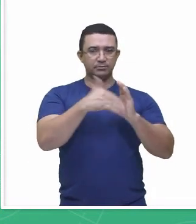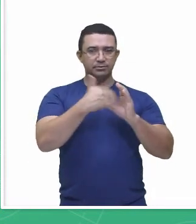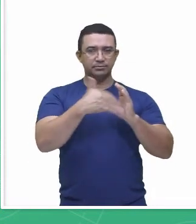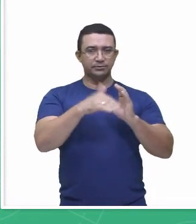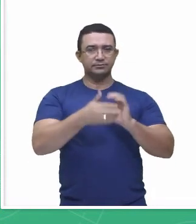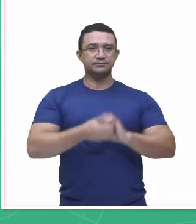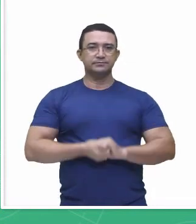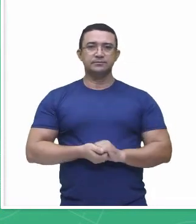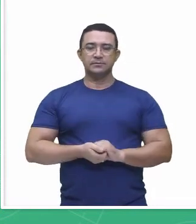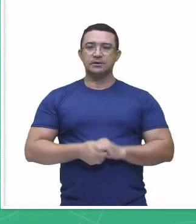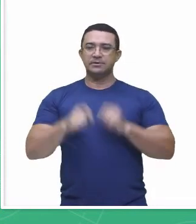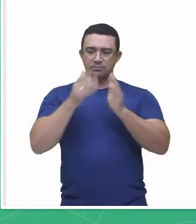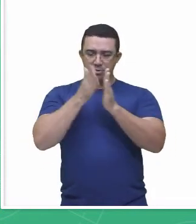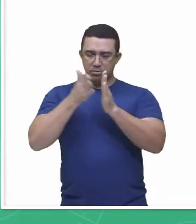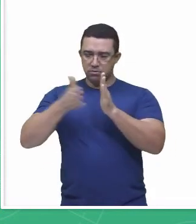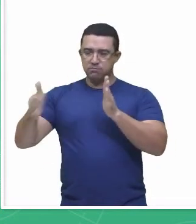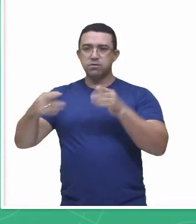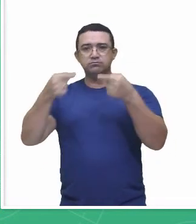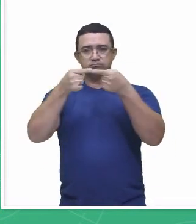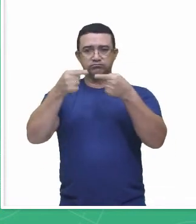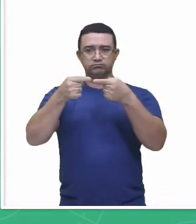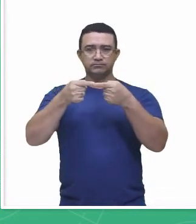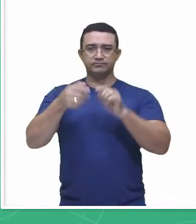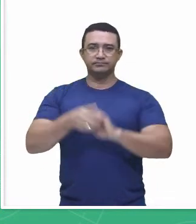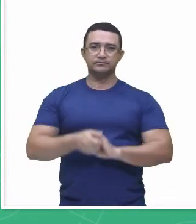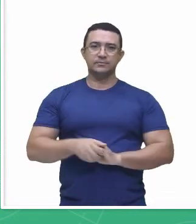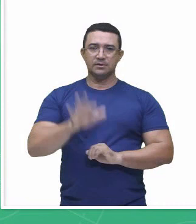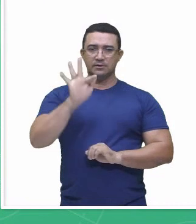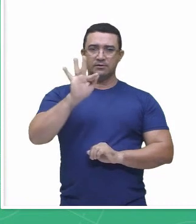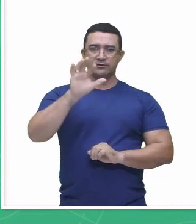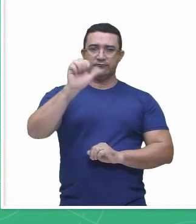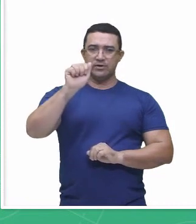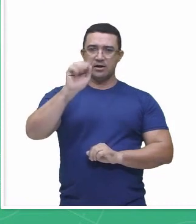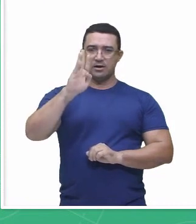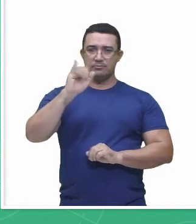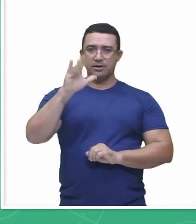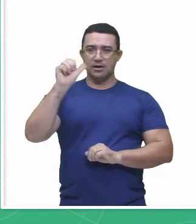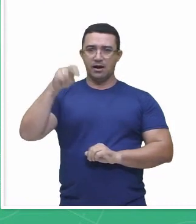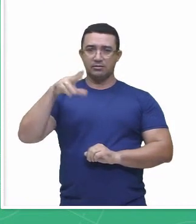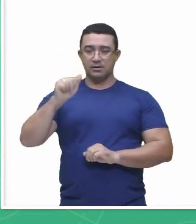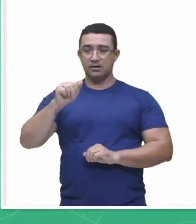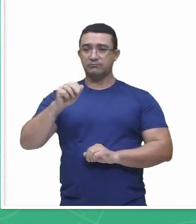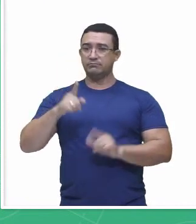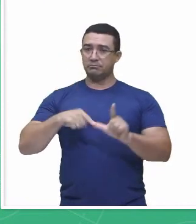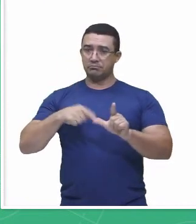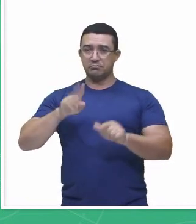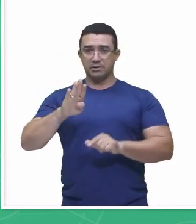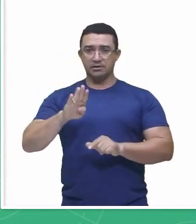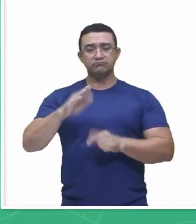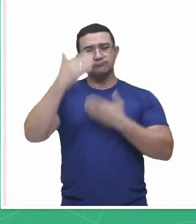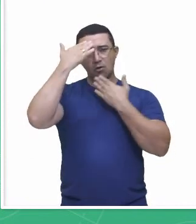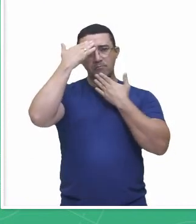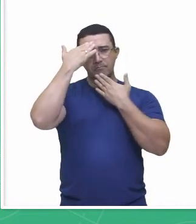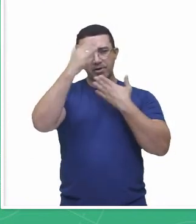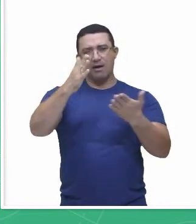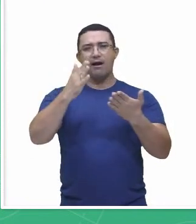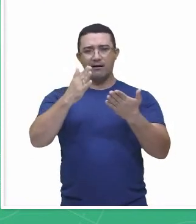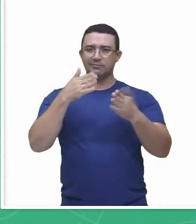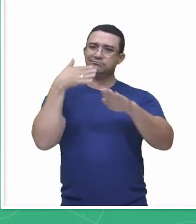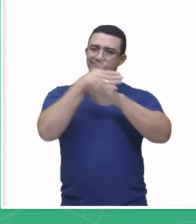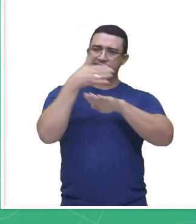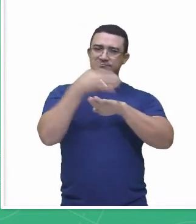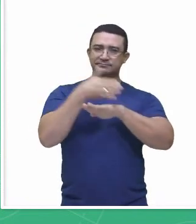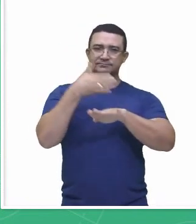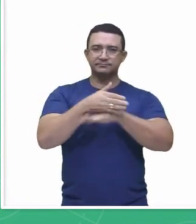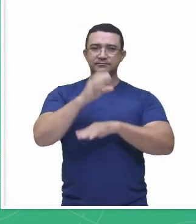então é um de cada vez, tá bom? Fabiana disse que é a letra B. Obrigada, Fabiana, pela sua participação. E